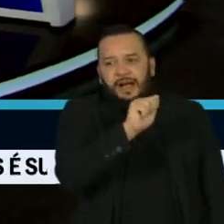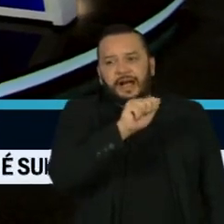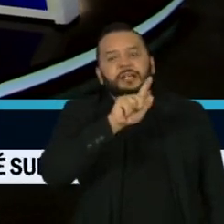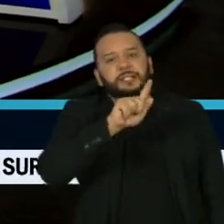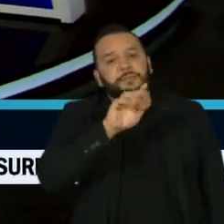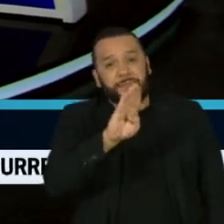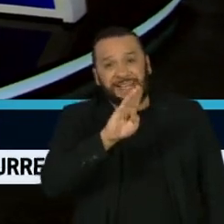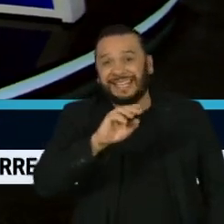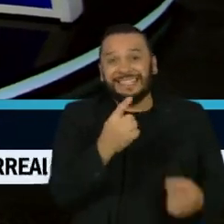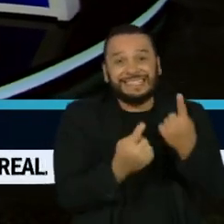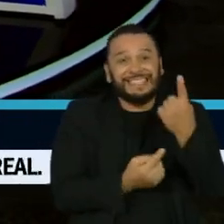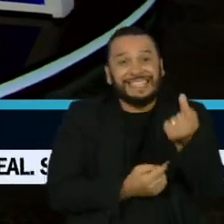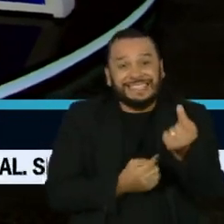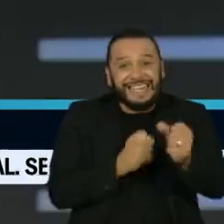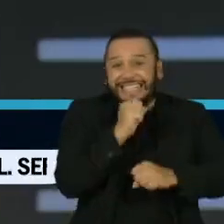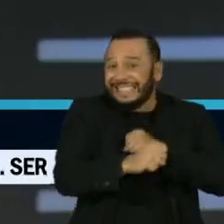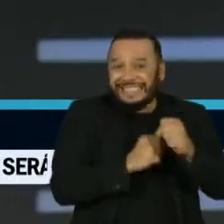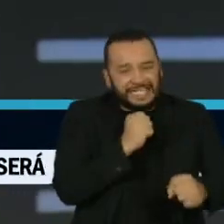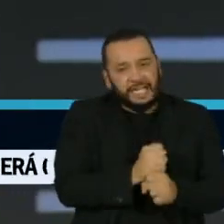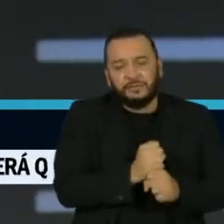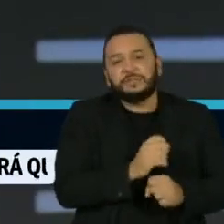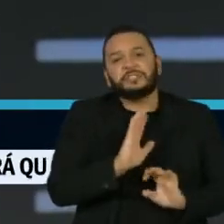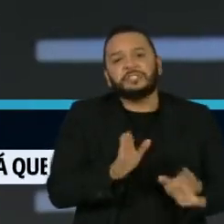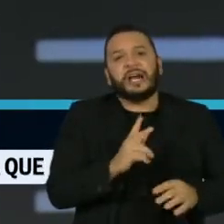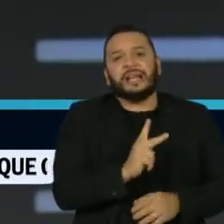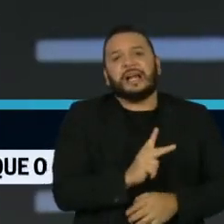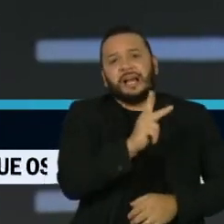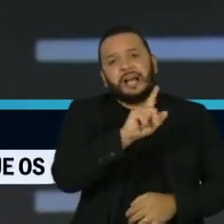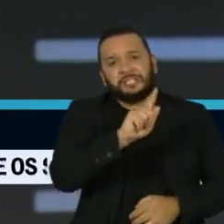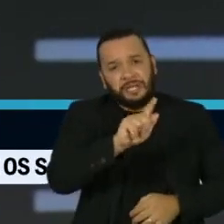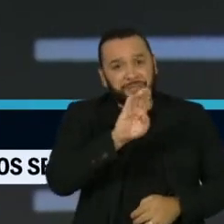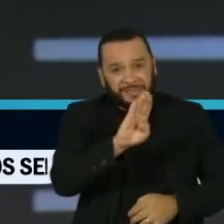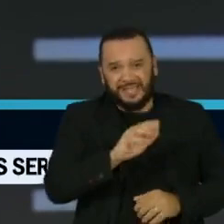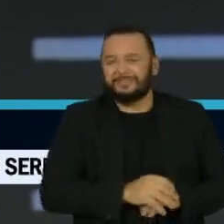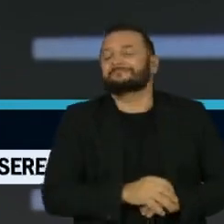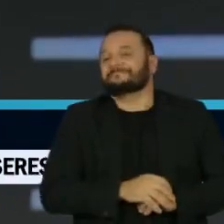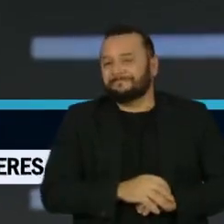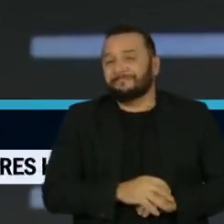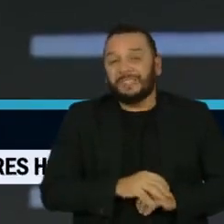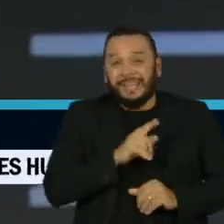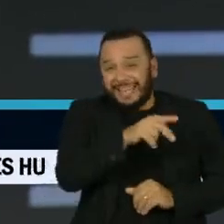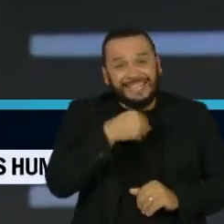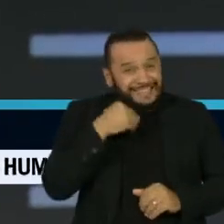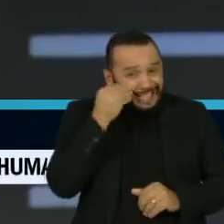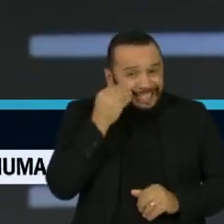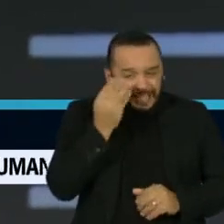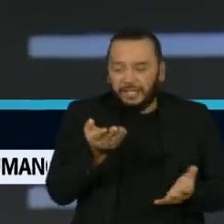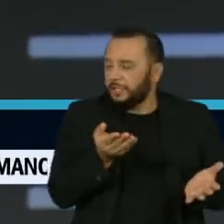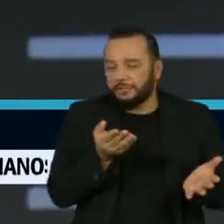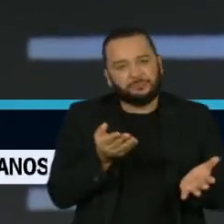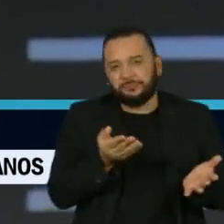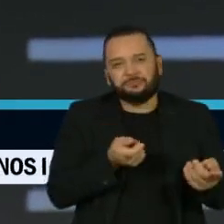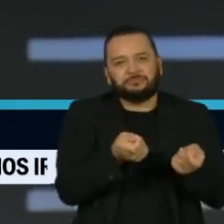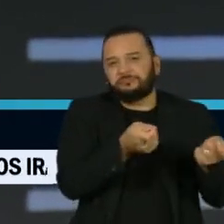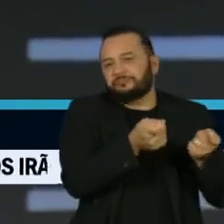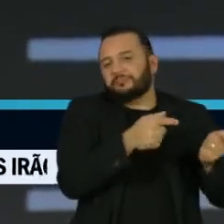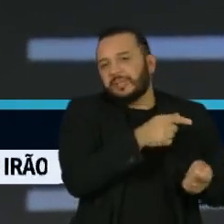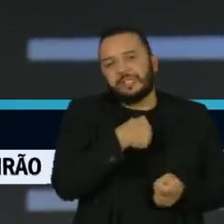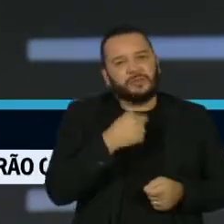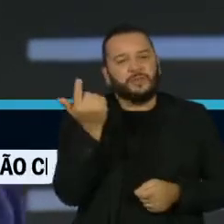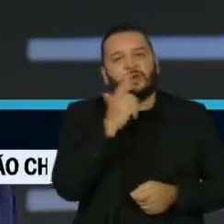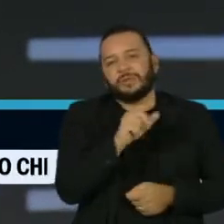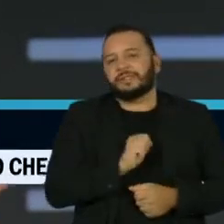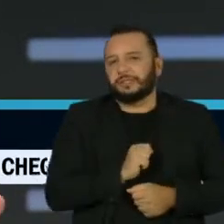ele não vai conseguir, porque a Rússia não tem a mesma força que a China, por exemplo,